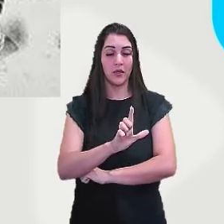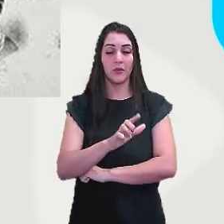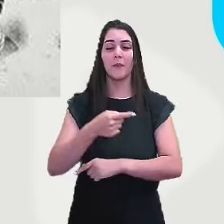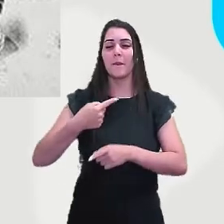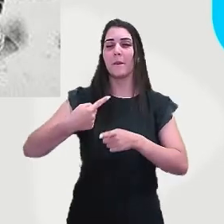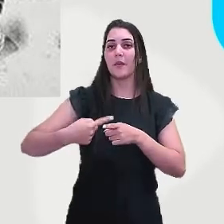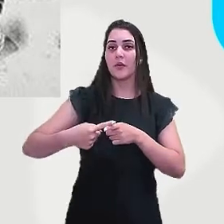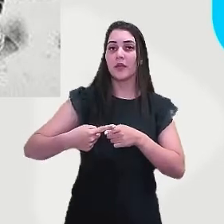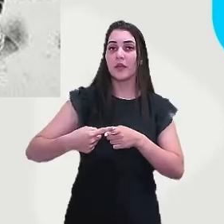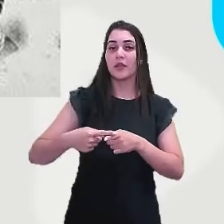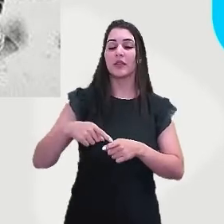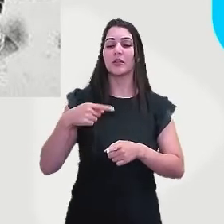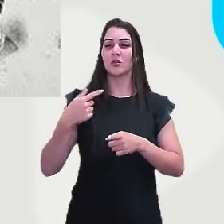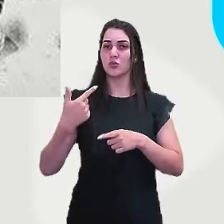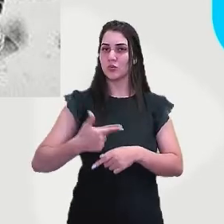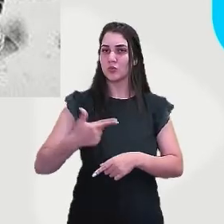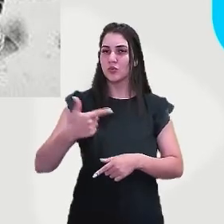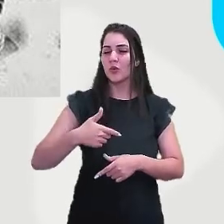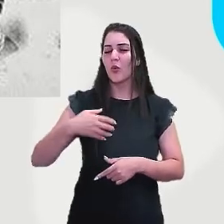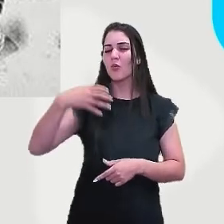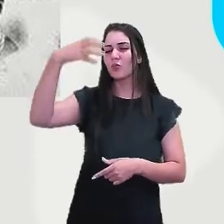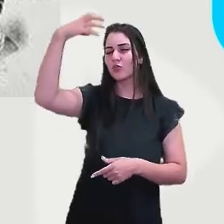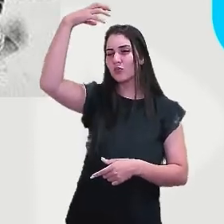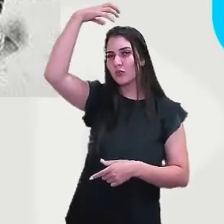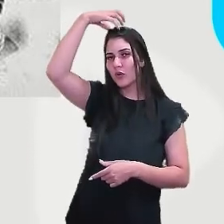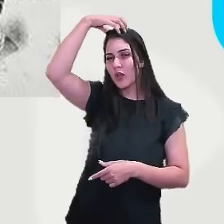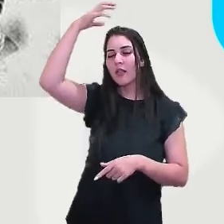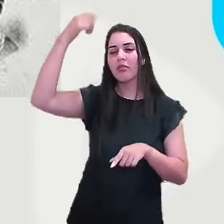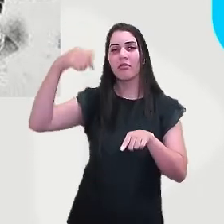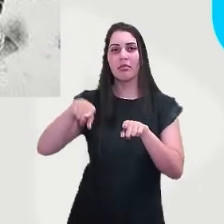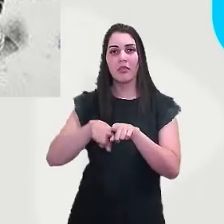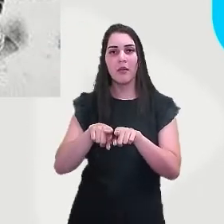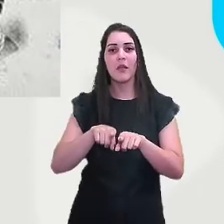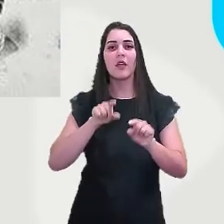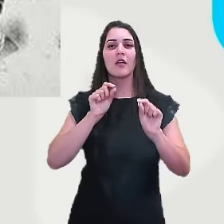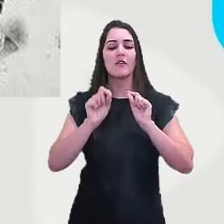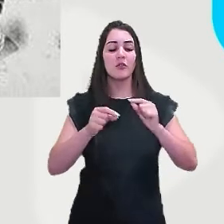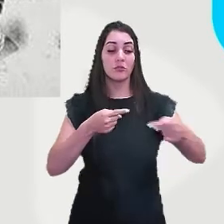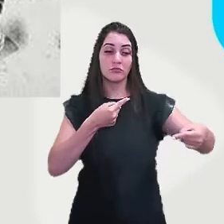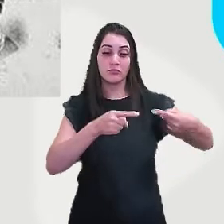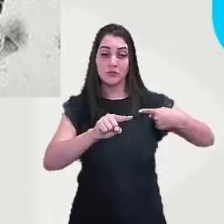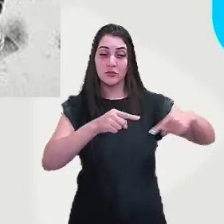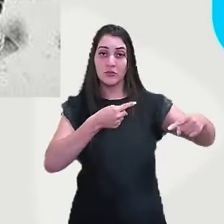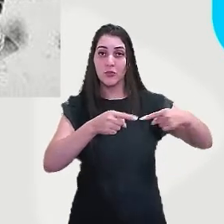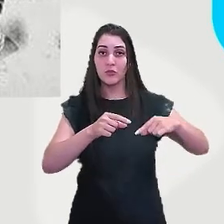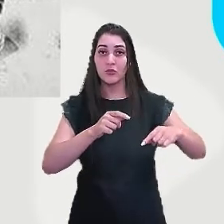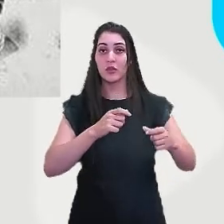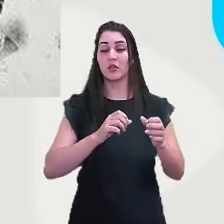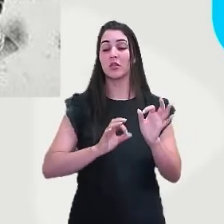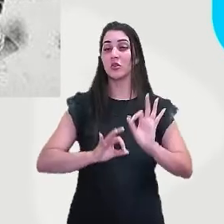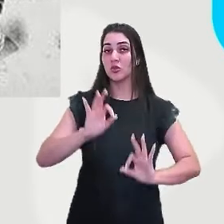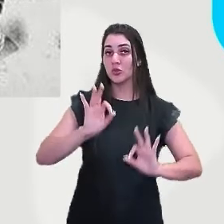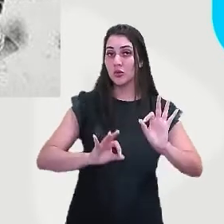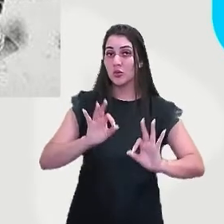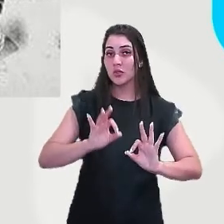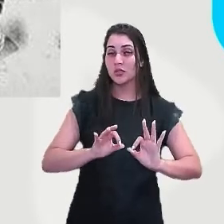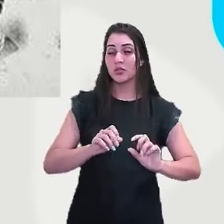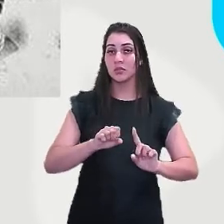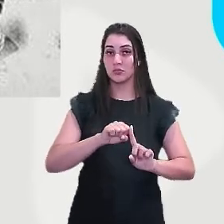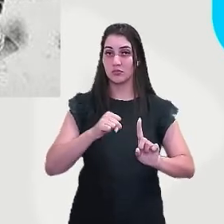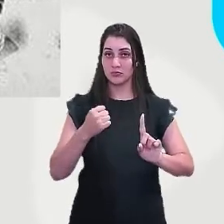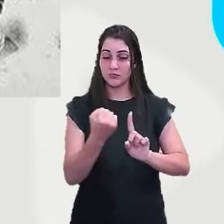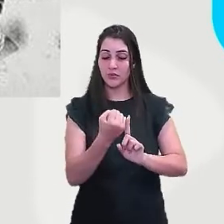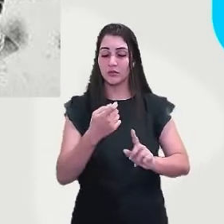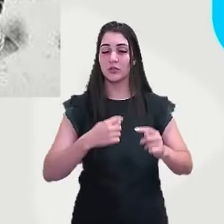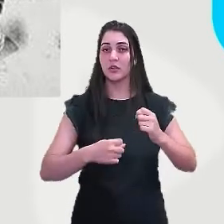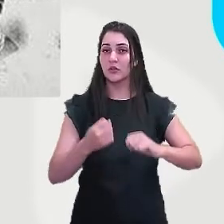um momento de disputa, de organização social e econômica. Então, muito se falava